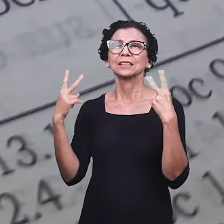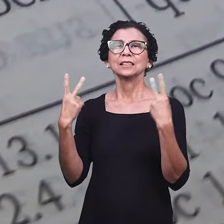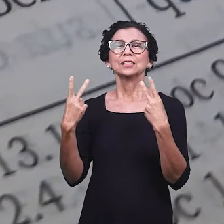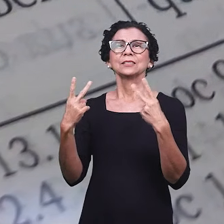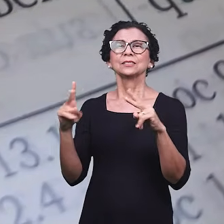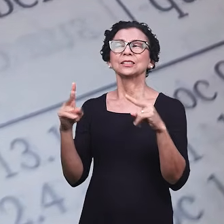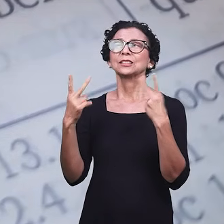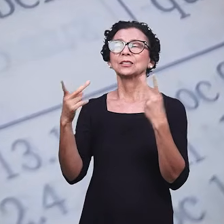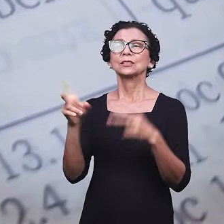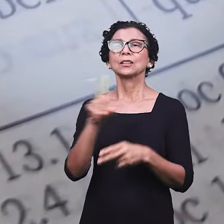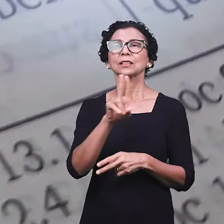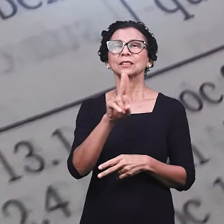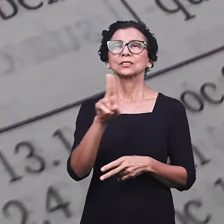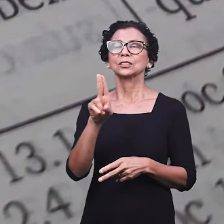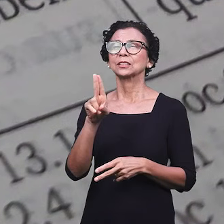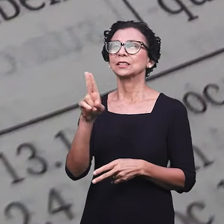vitória,